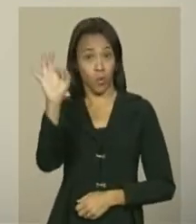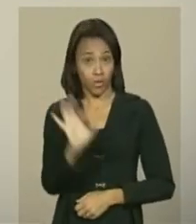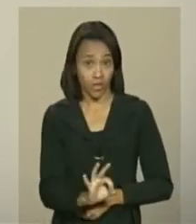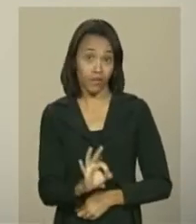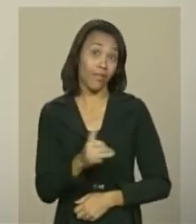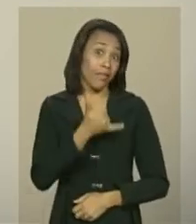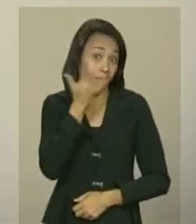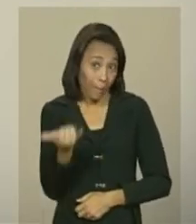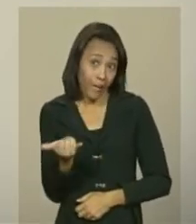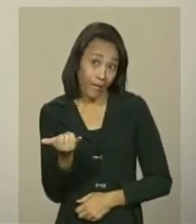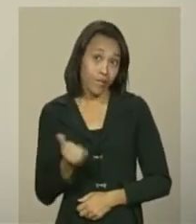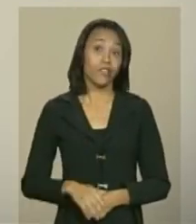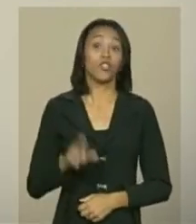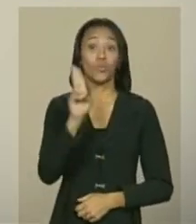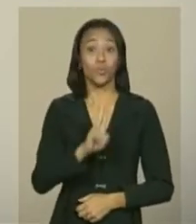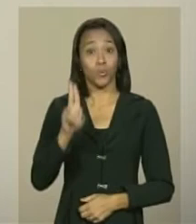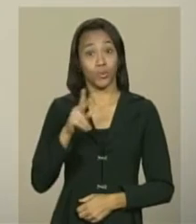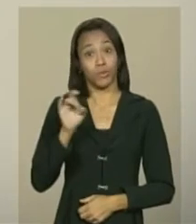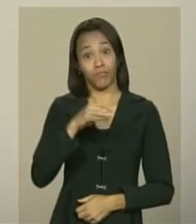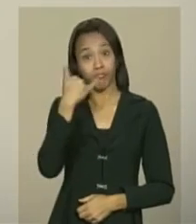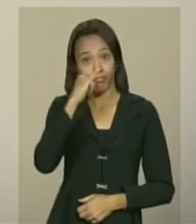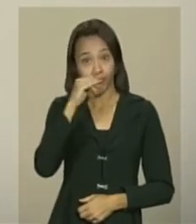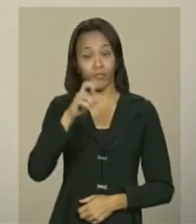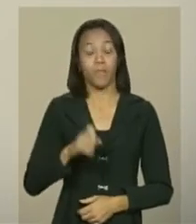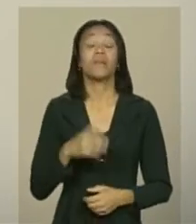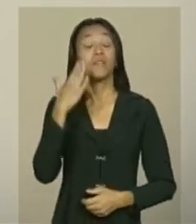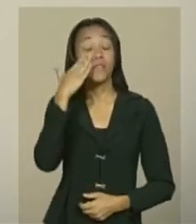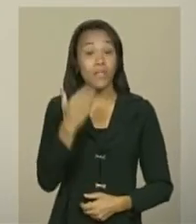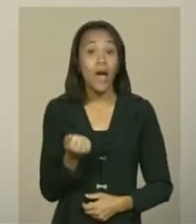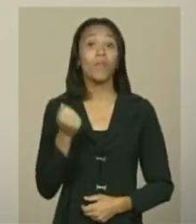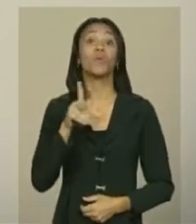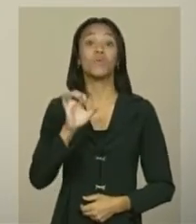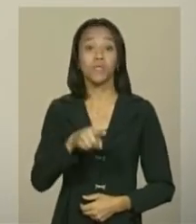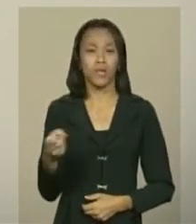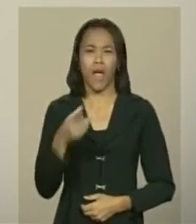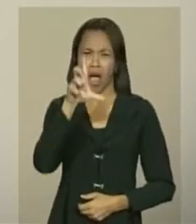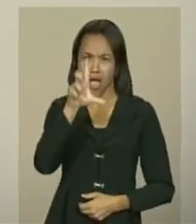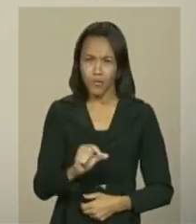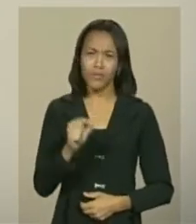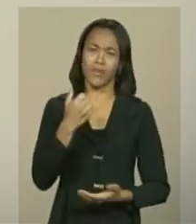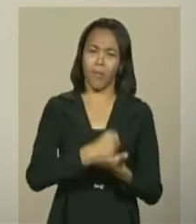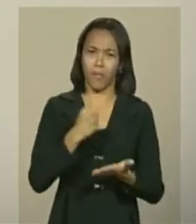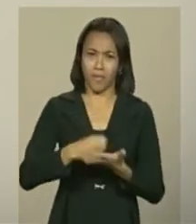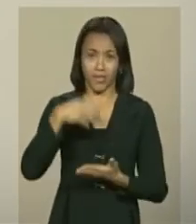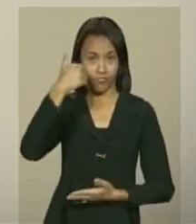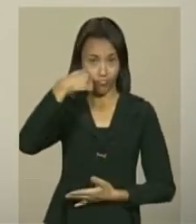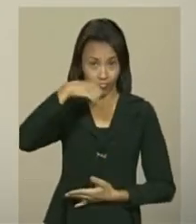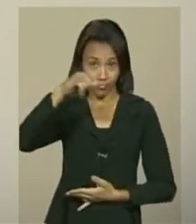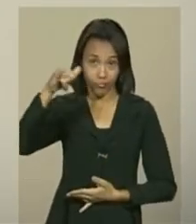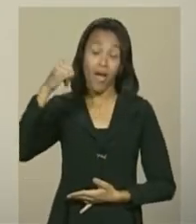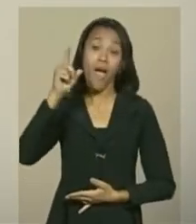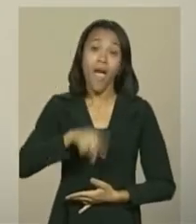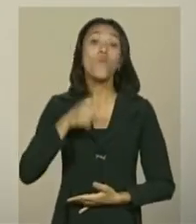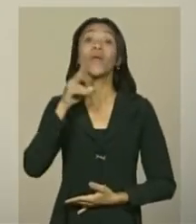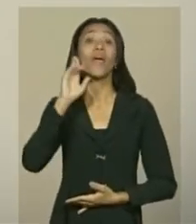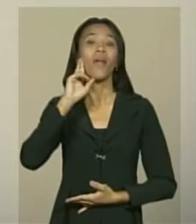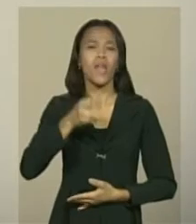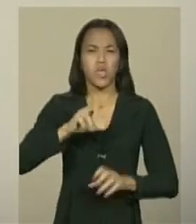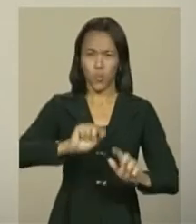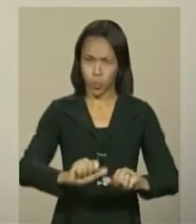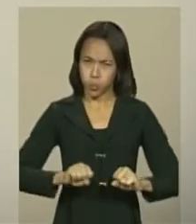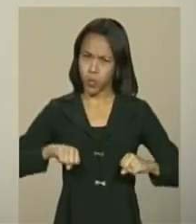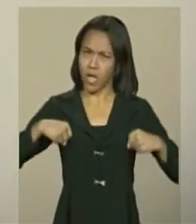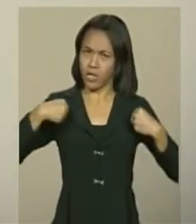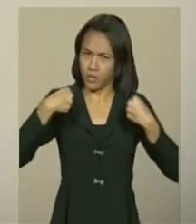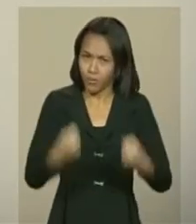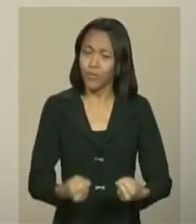por cento dependendo do nível de tensão sabe Luciano a redução das tarifas de energia é resultado do esforço